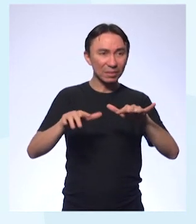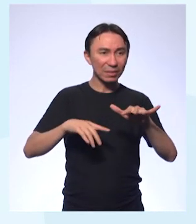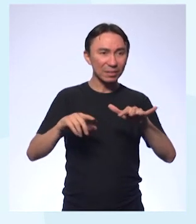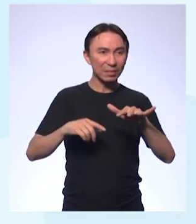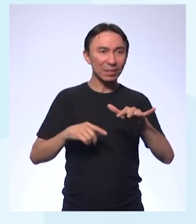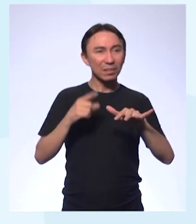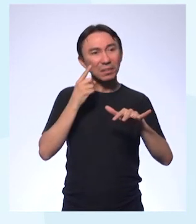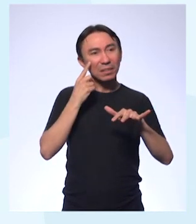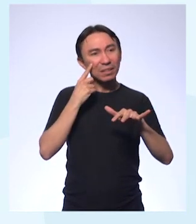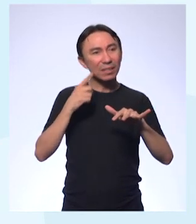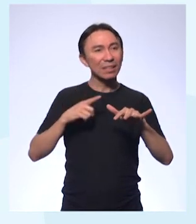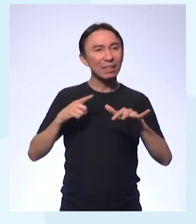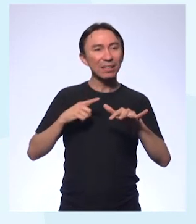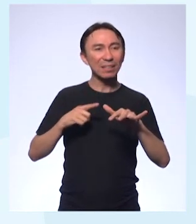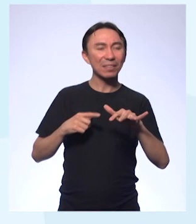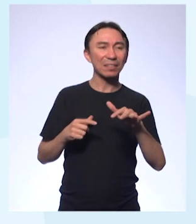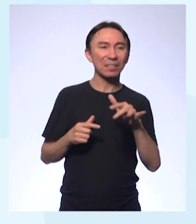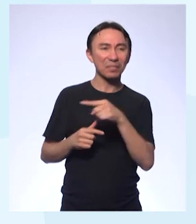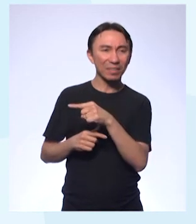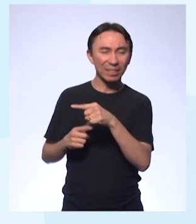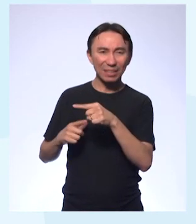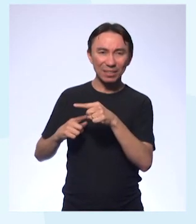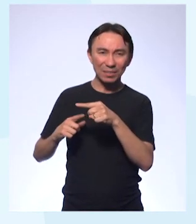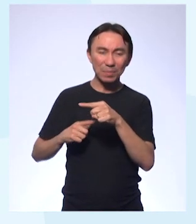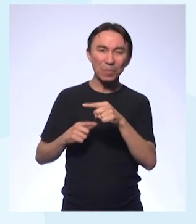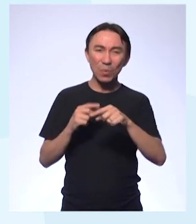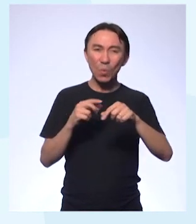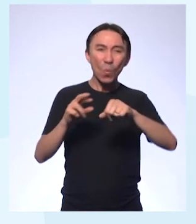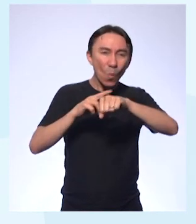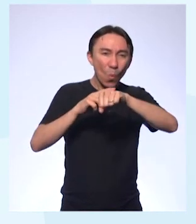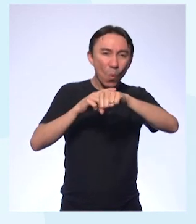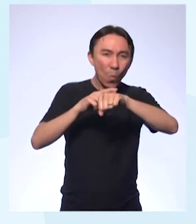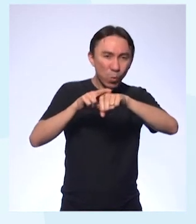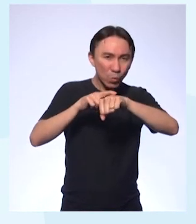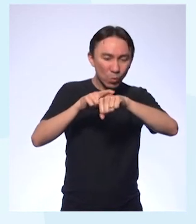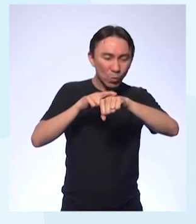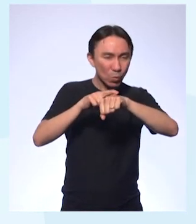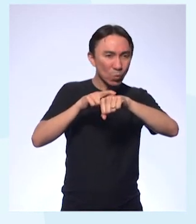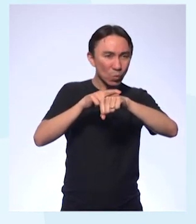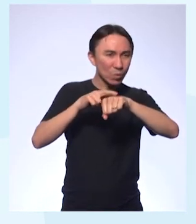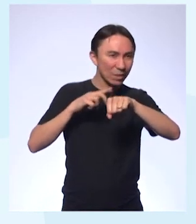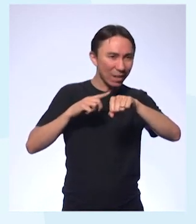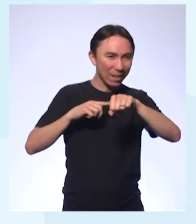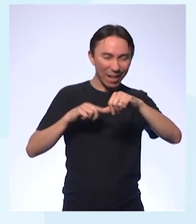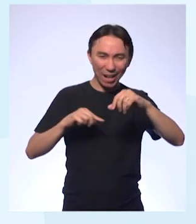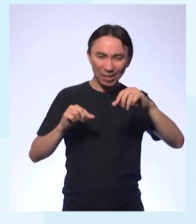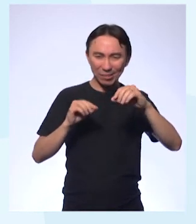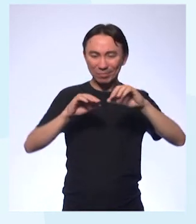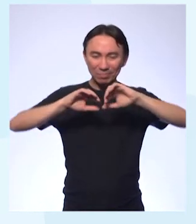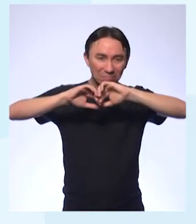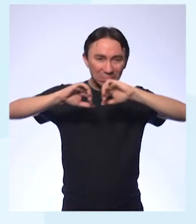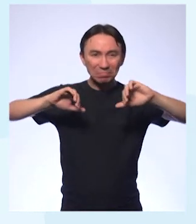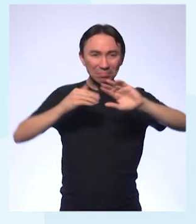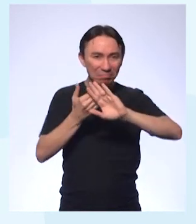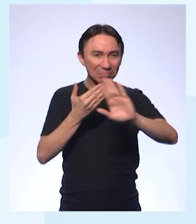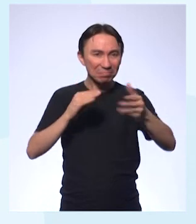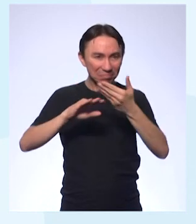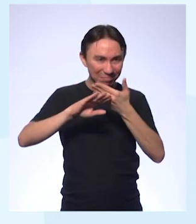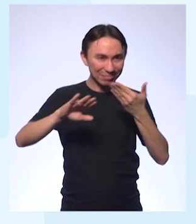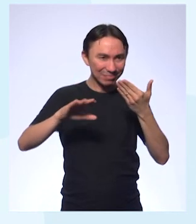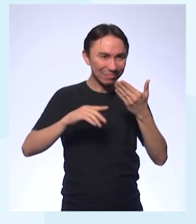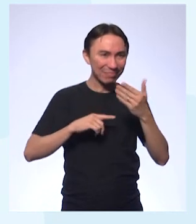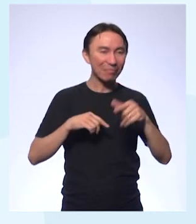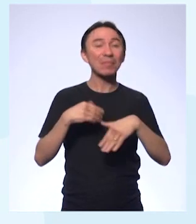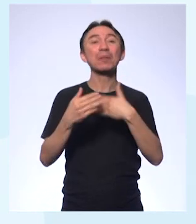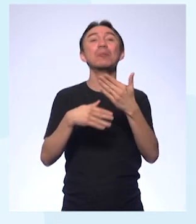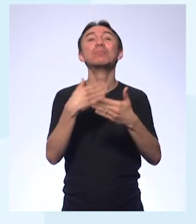que o roxo está espaçado? Então, estou formando os flóculos, né? E aí eu deixo esse certo tempo, né, com a agitação lenta, de modo